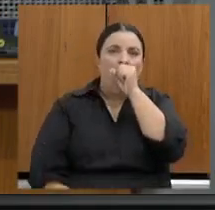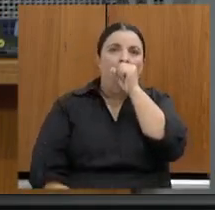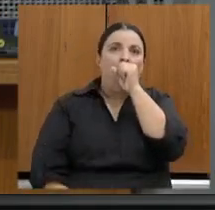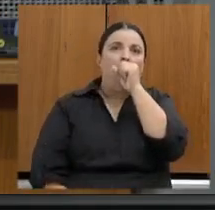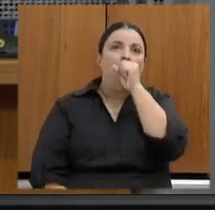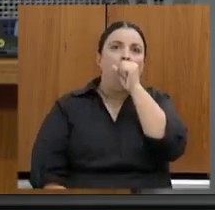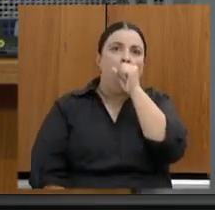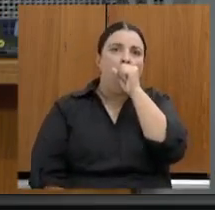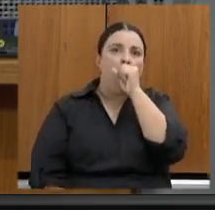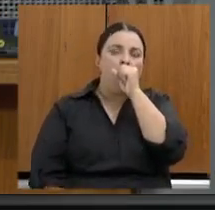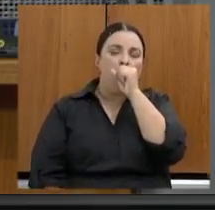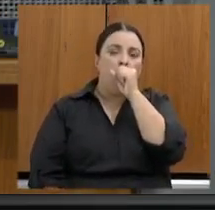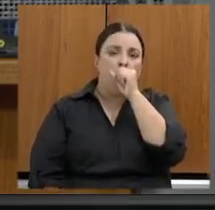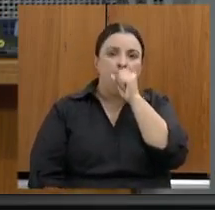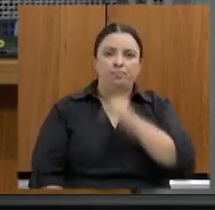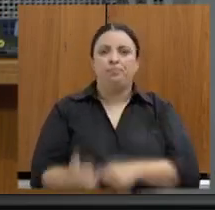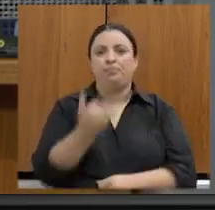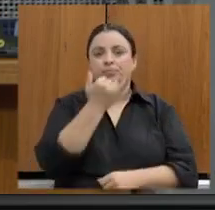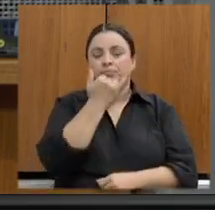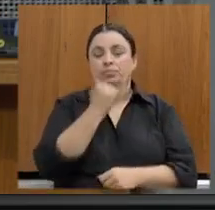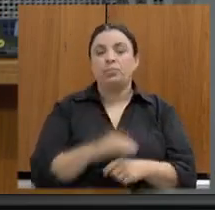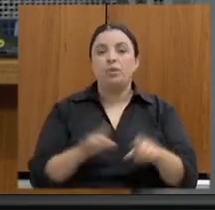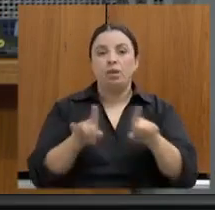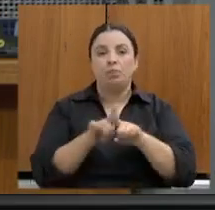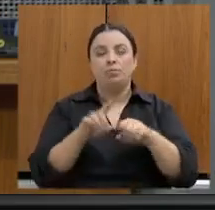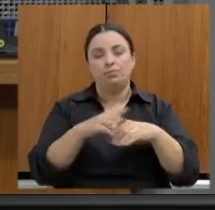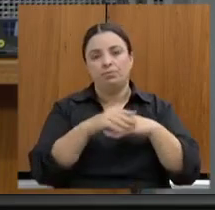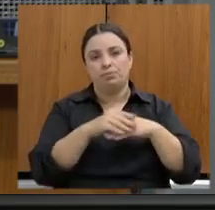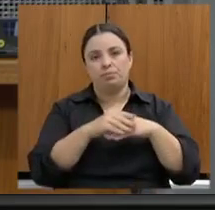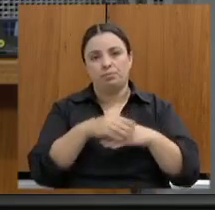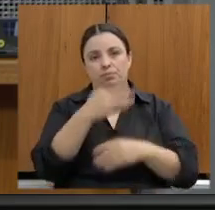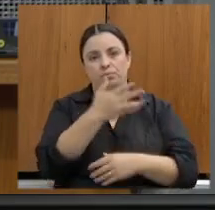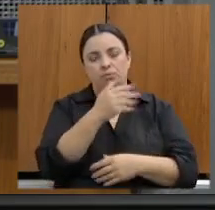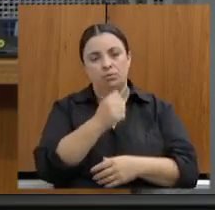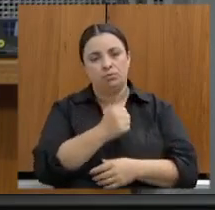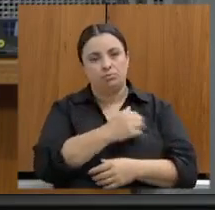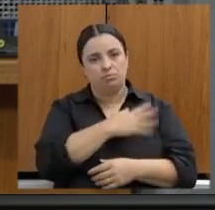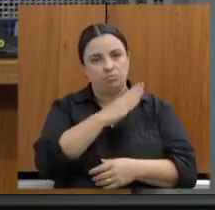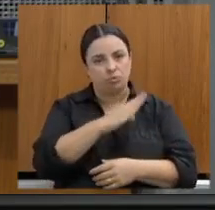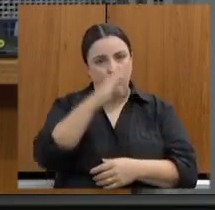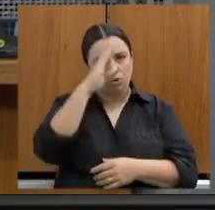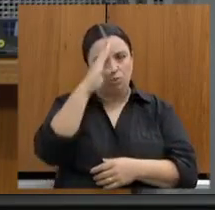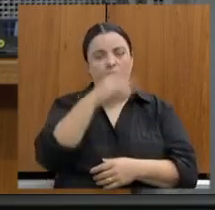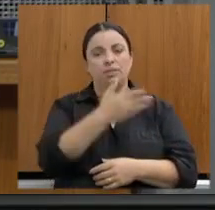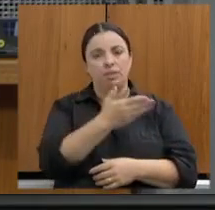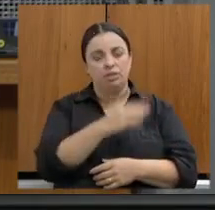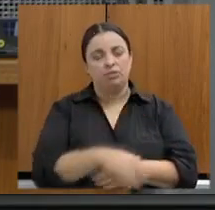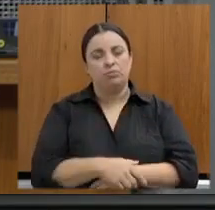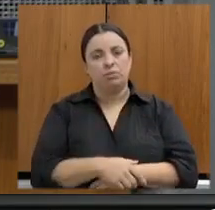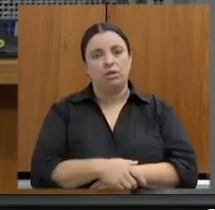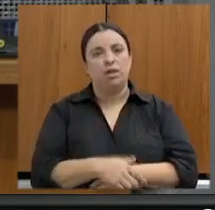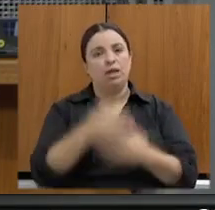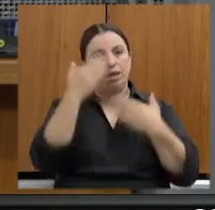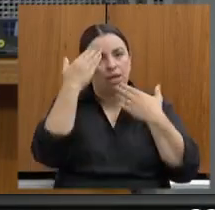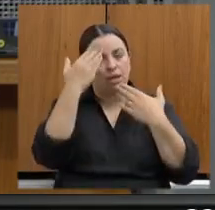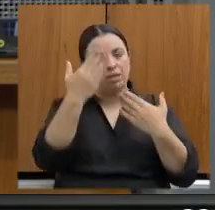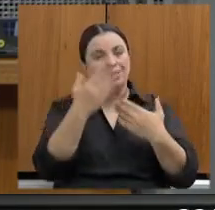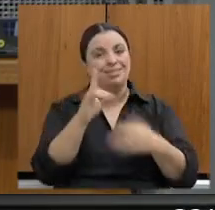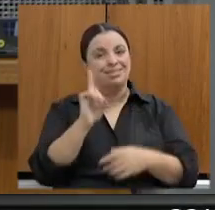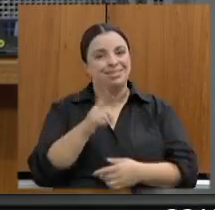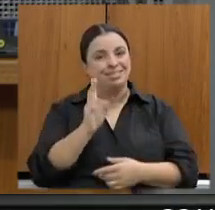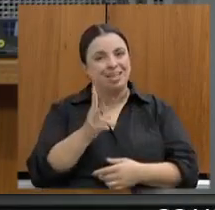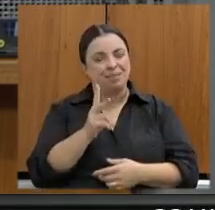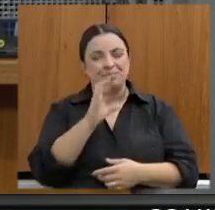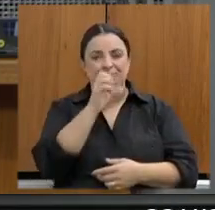querido Comandante Rodrigo não queria agradecer Comandante pelos finais de semana que o senhor me atende